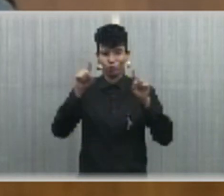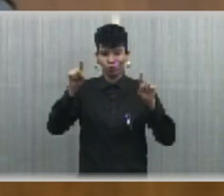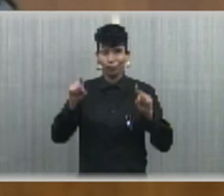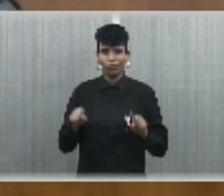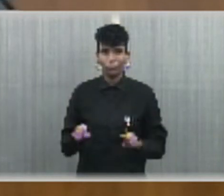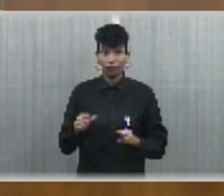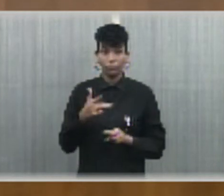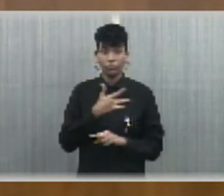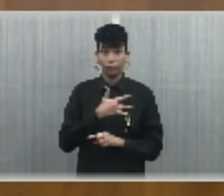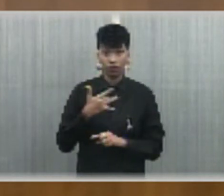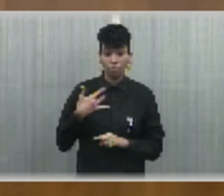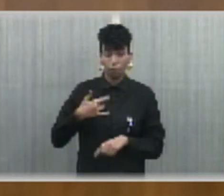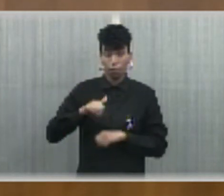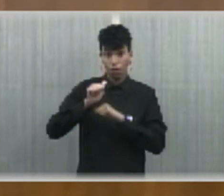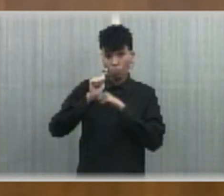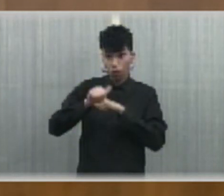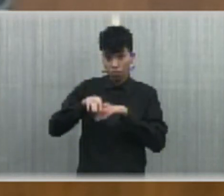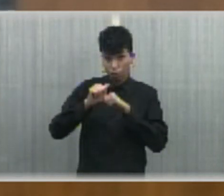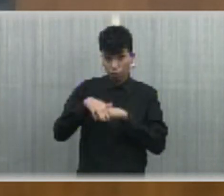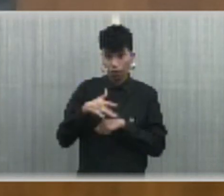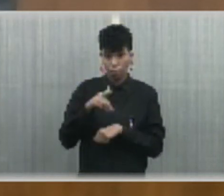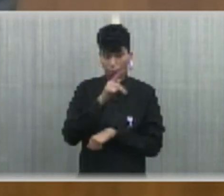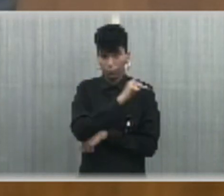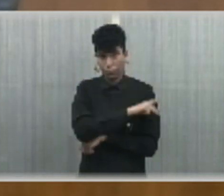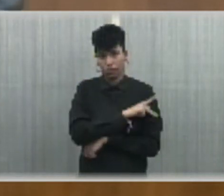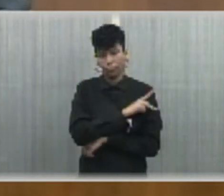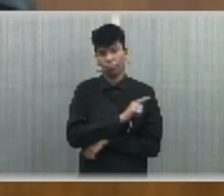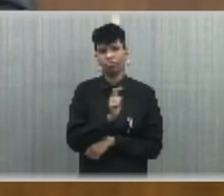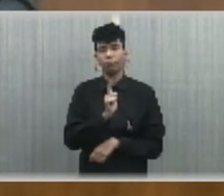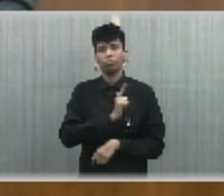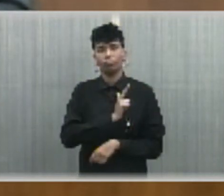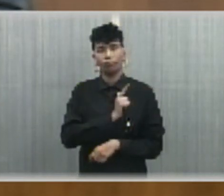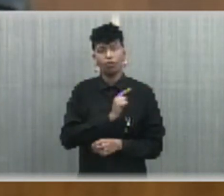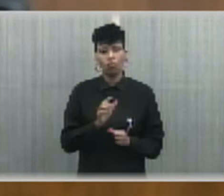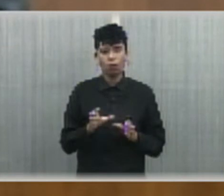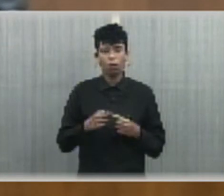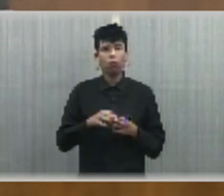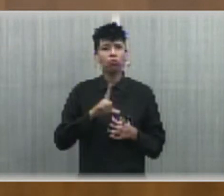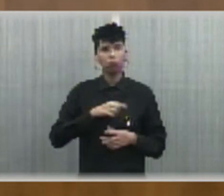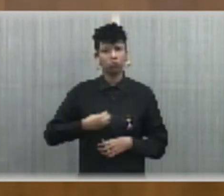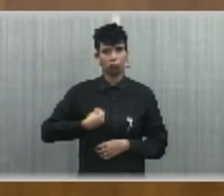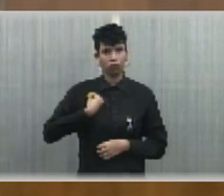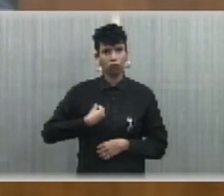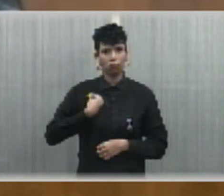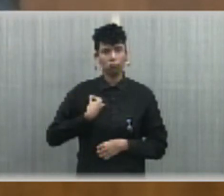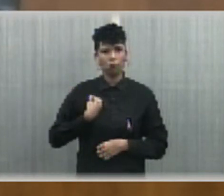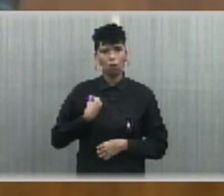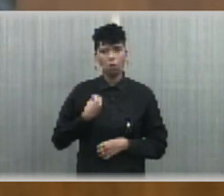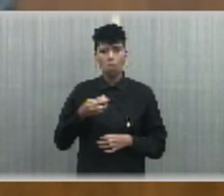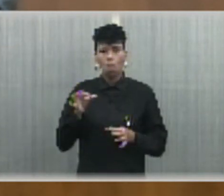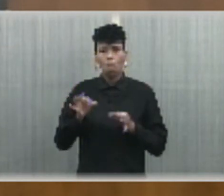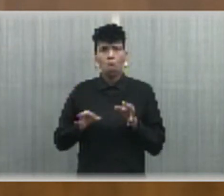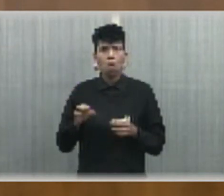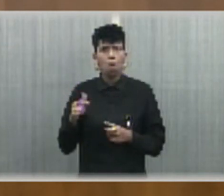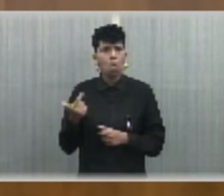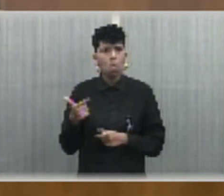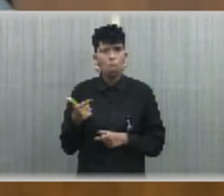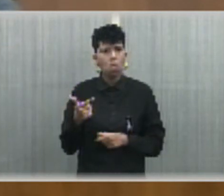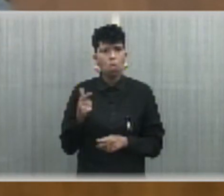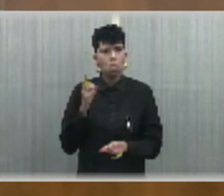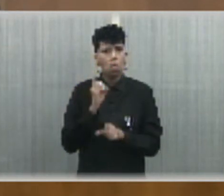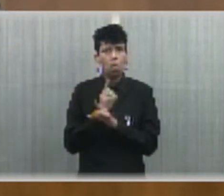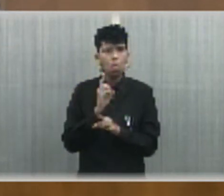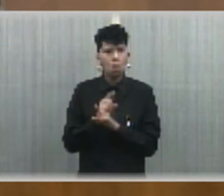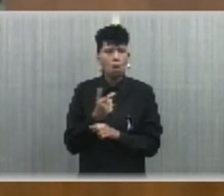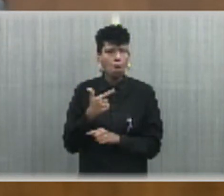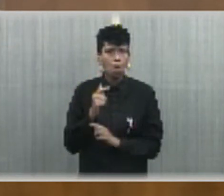da saúde, Educar Piauí, uma coisa assim, constava que as turmas estavam funcionando, o tribunal nem achou essas turmas